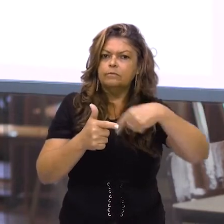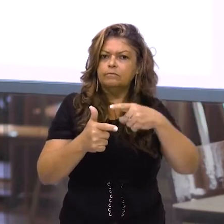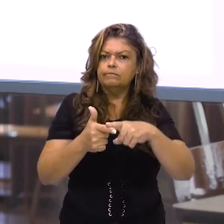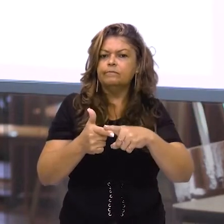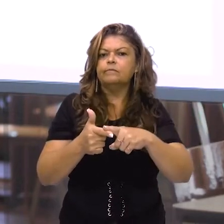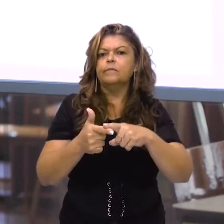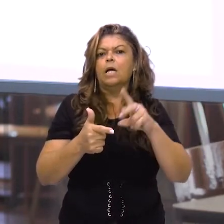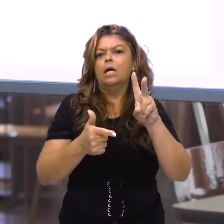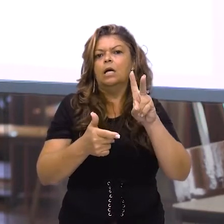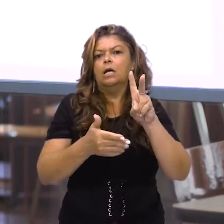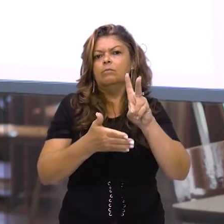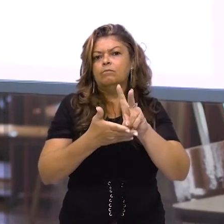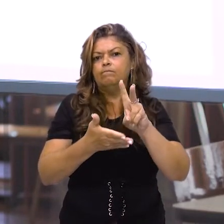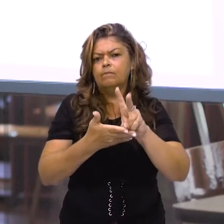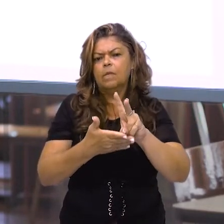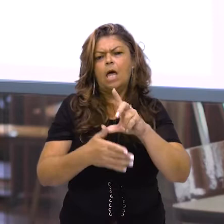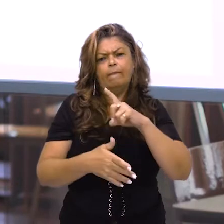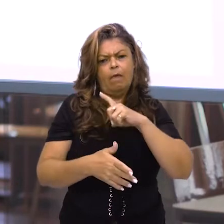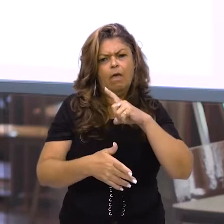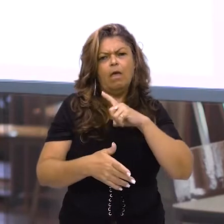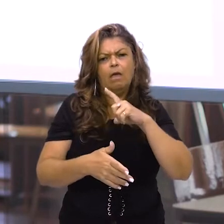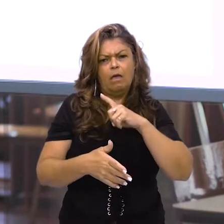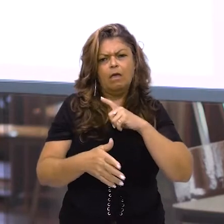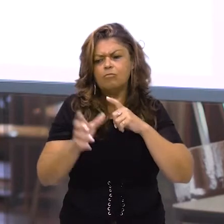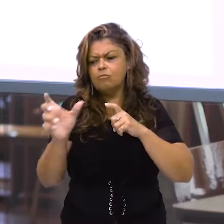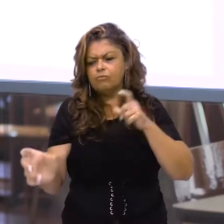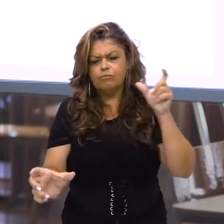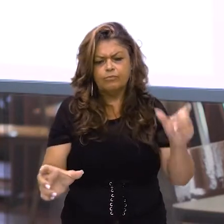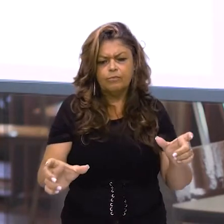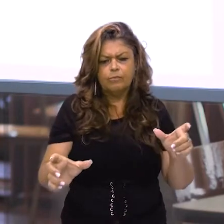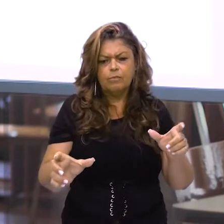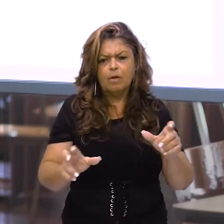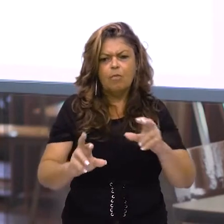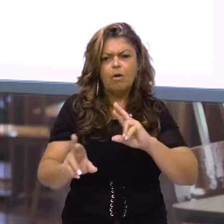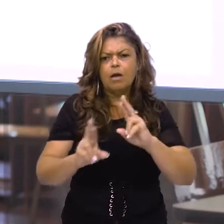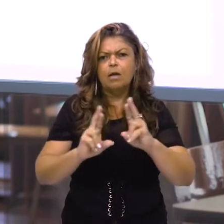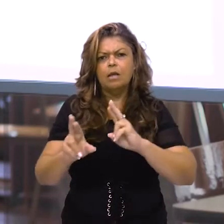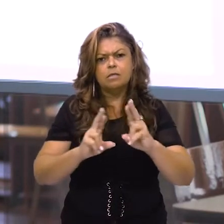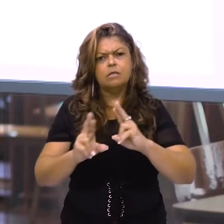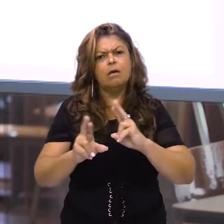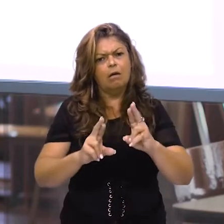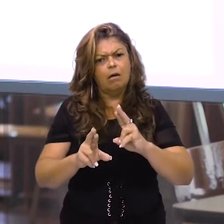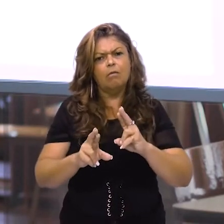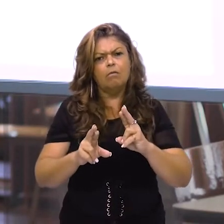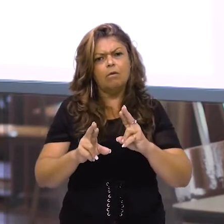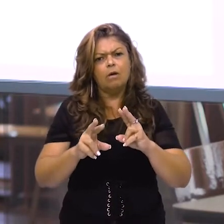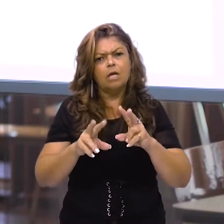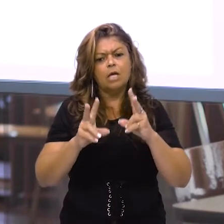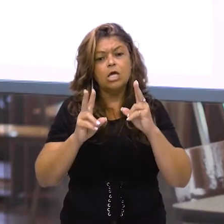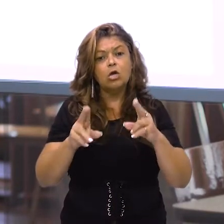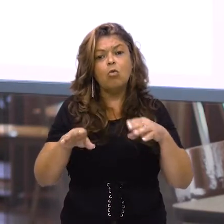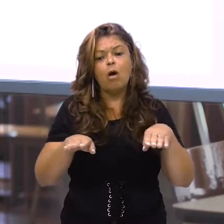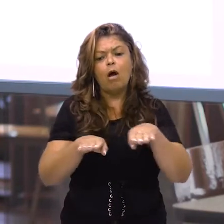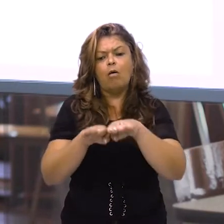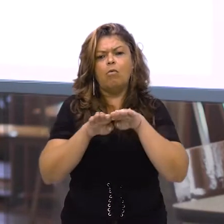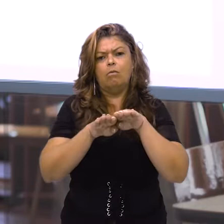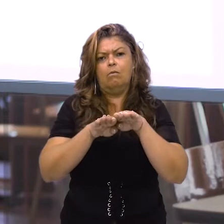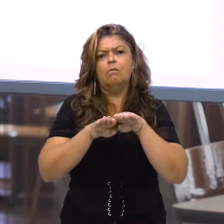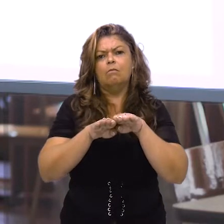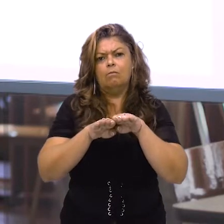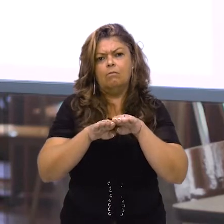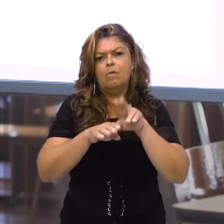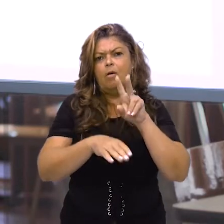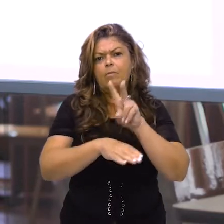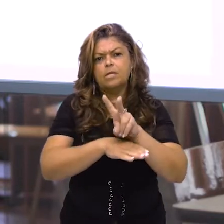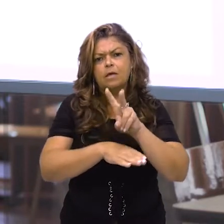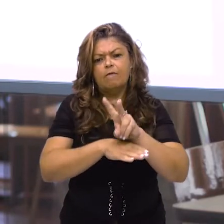africanas, afro-brasileiras e indígenas, existe essa relação de respeito mútuo pela natureza, pela